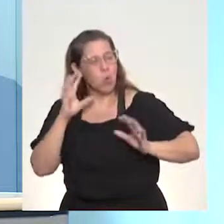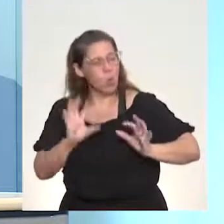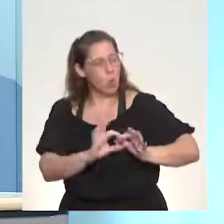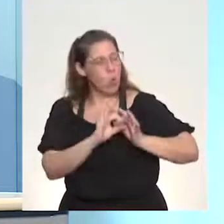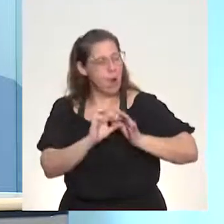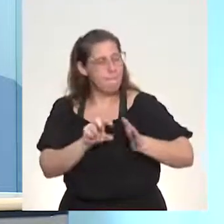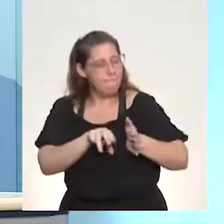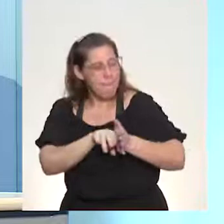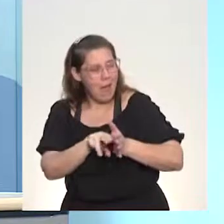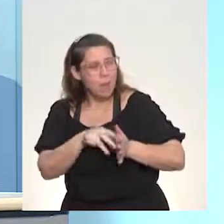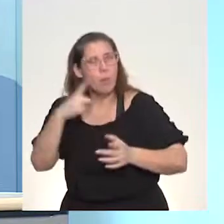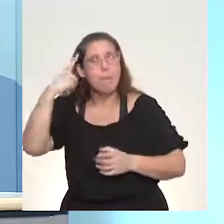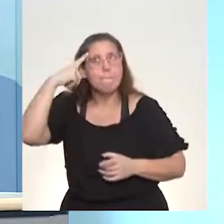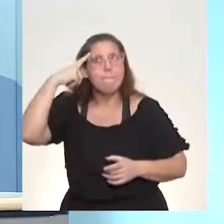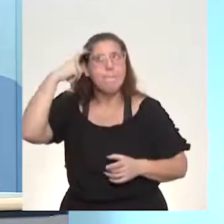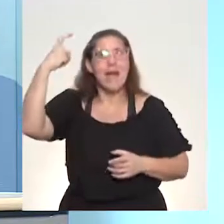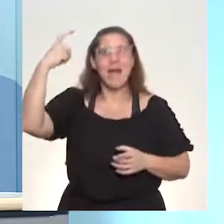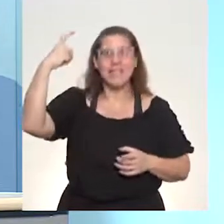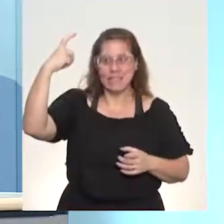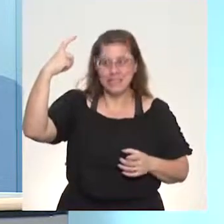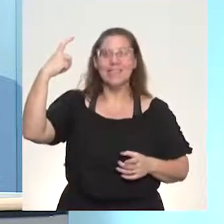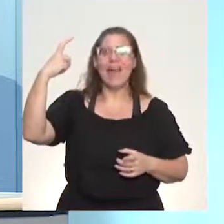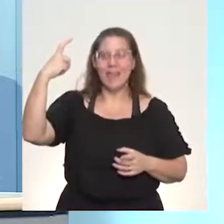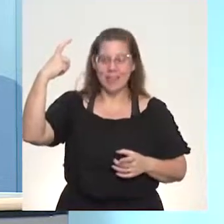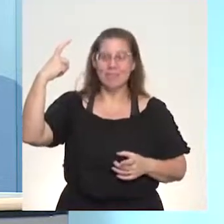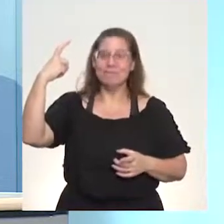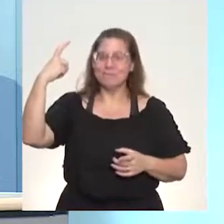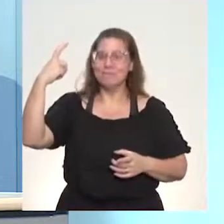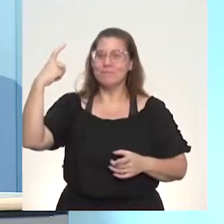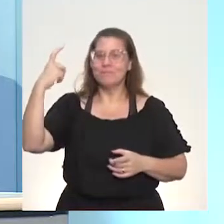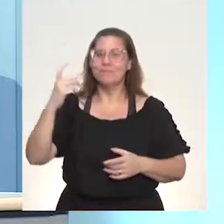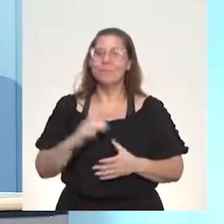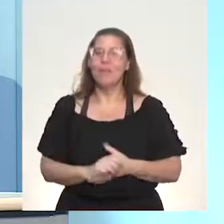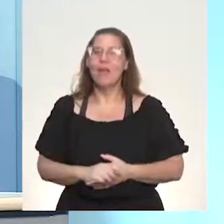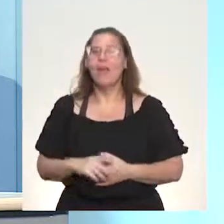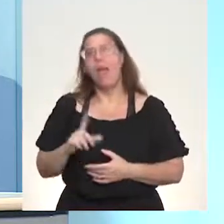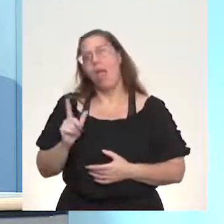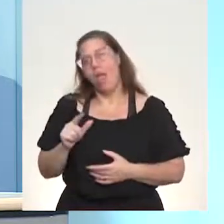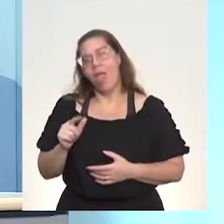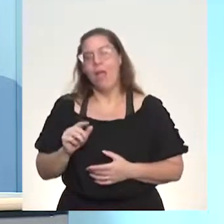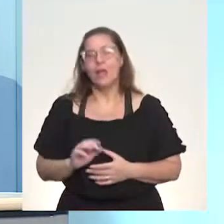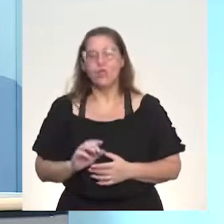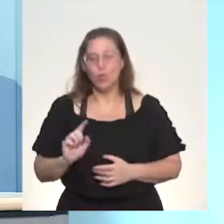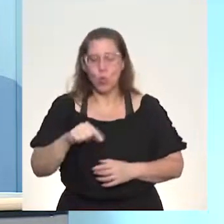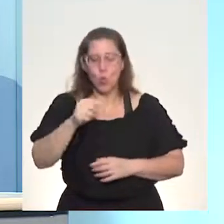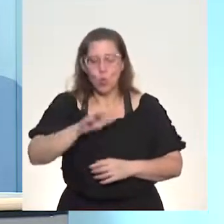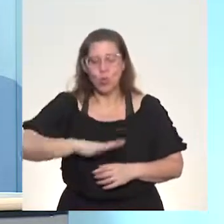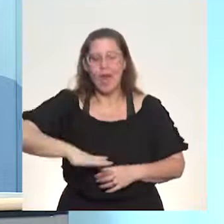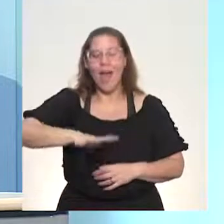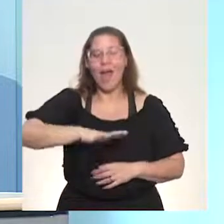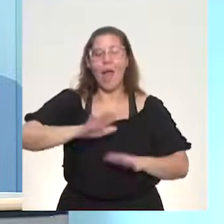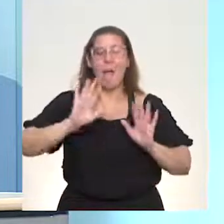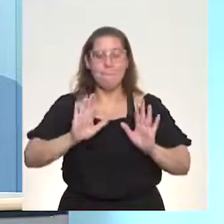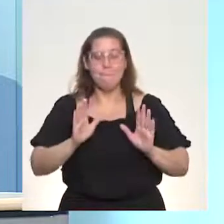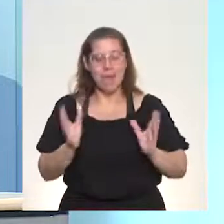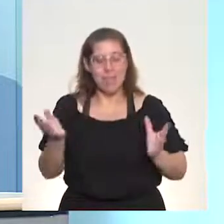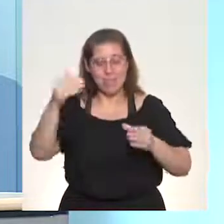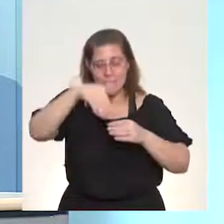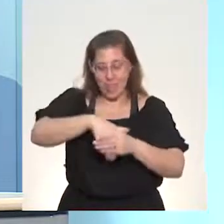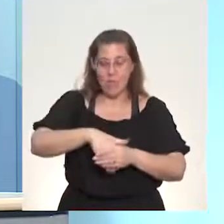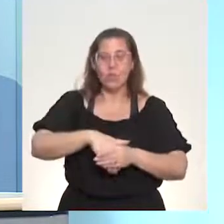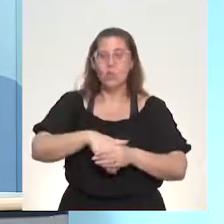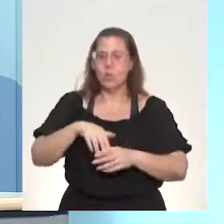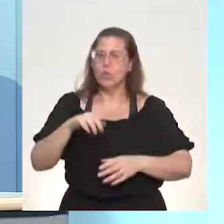uma ideia, na verdade é isso, ela pode pegar uma ideia que é de uma outra área, mas que dentro da área dela